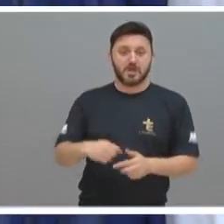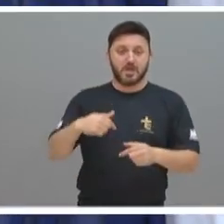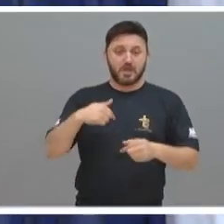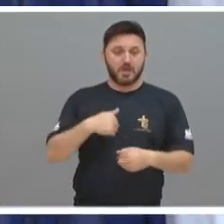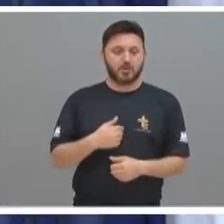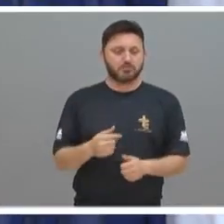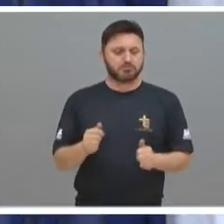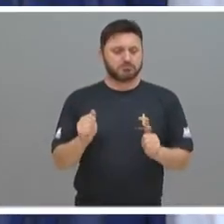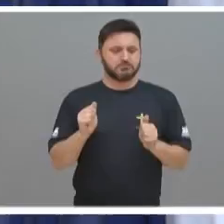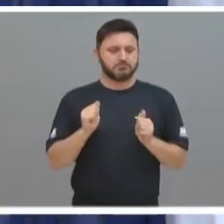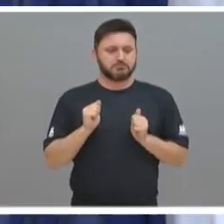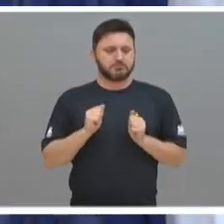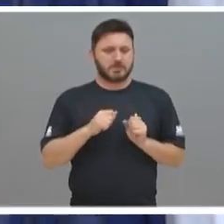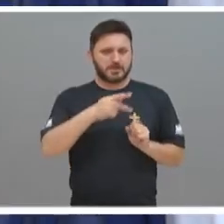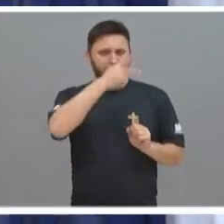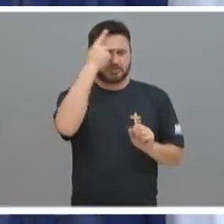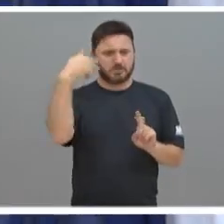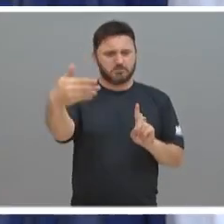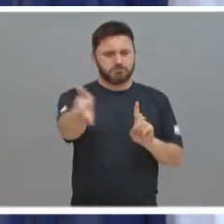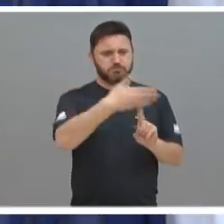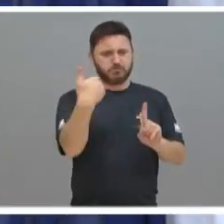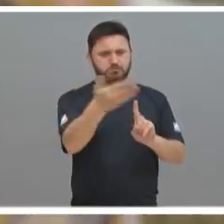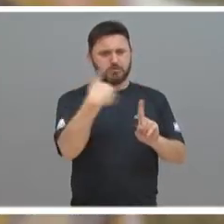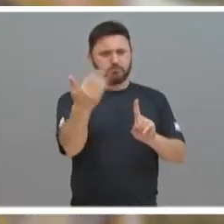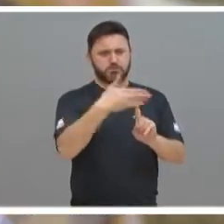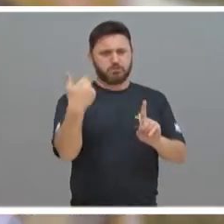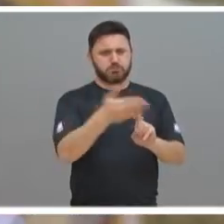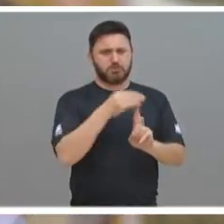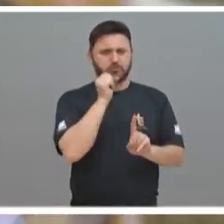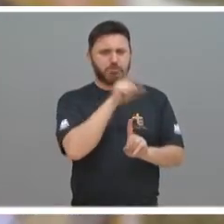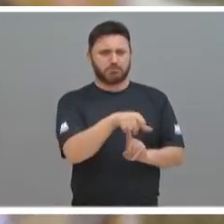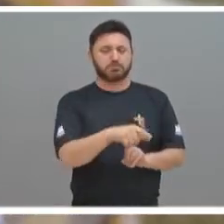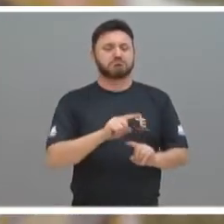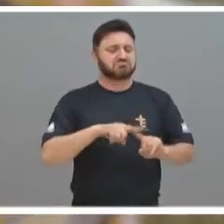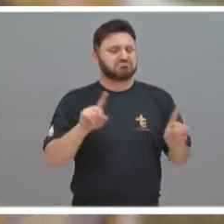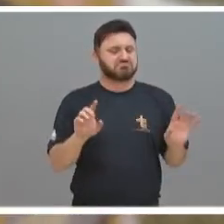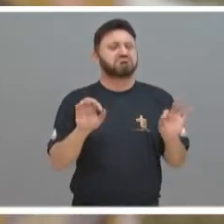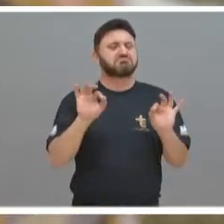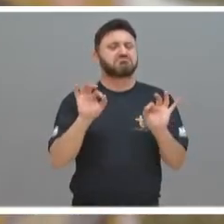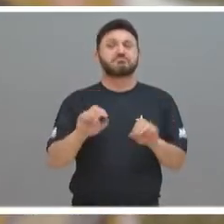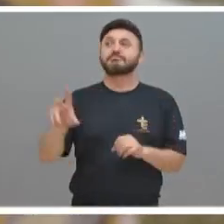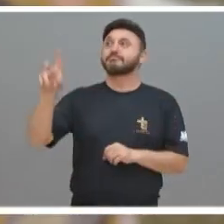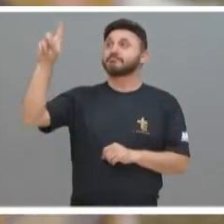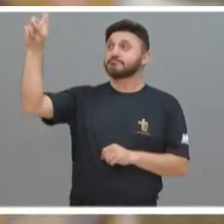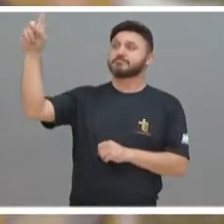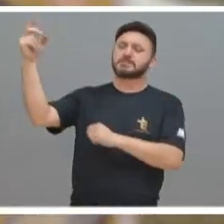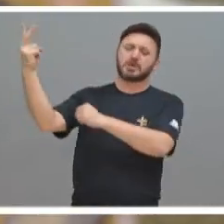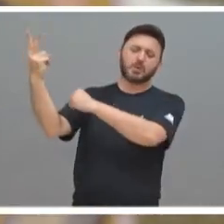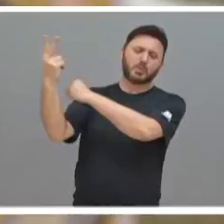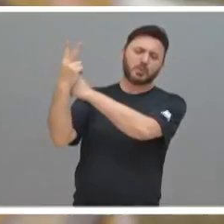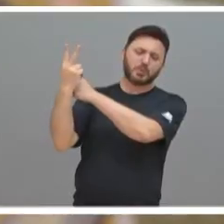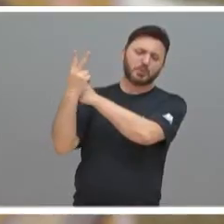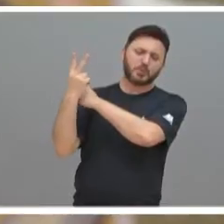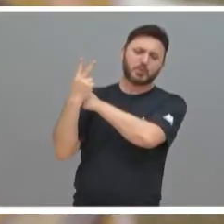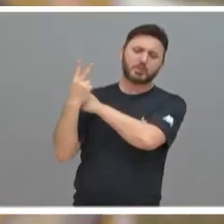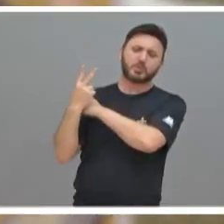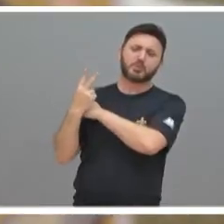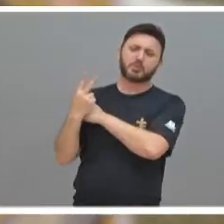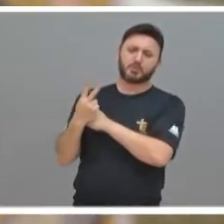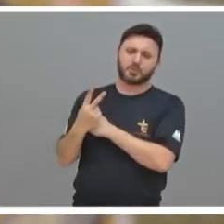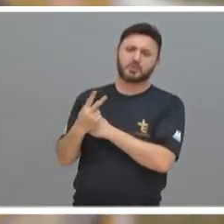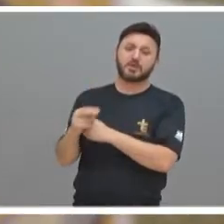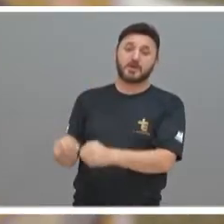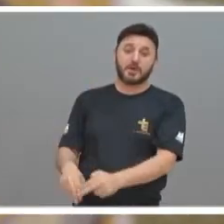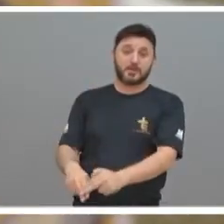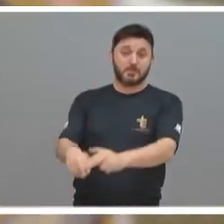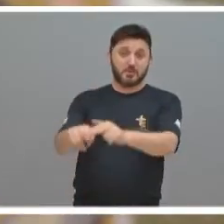o rosto de bufetões e cusparadas, mas o Senhor Deus é meu auxiliador. Por